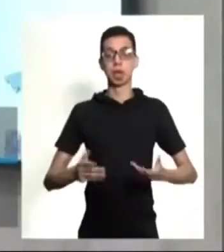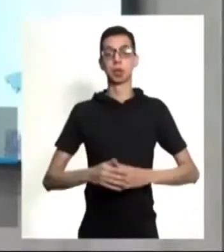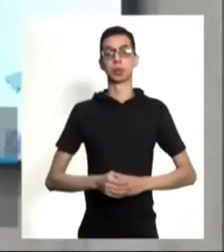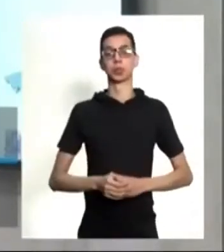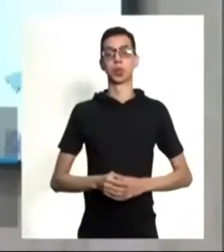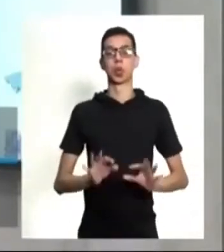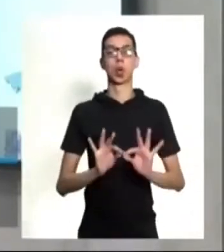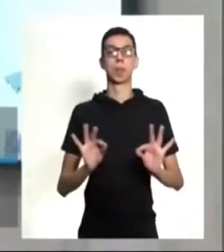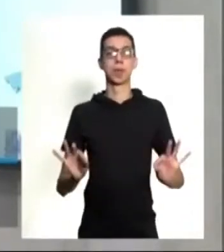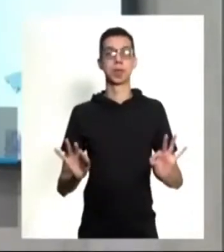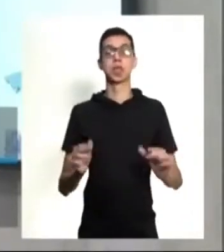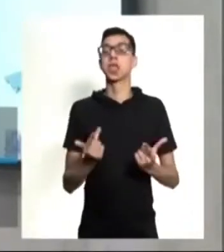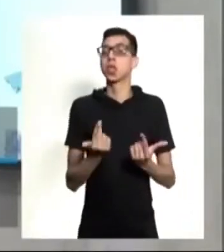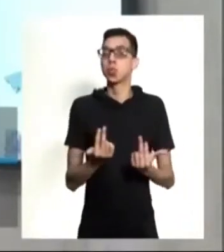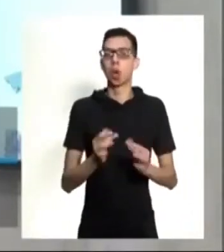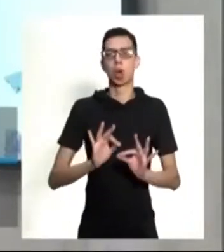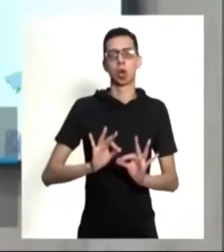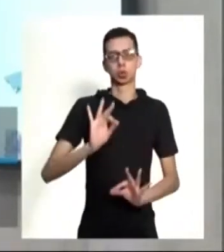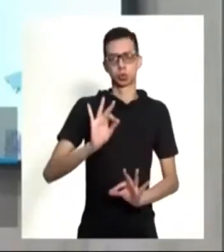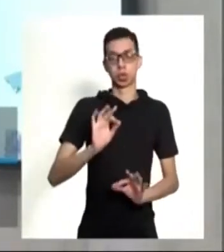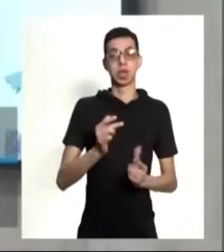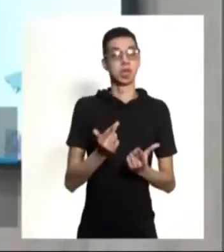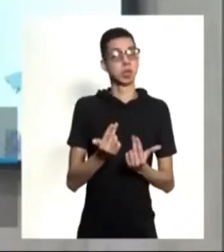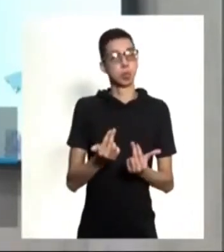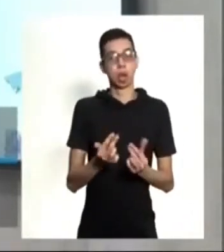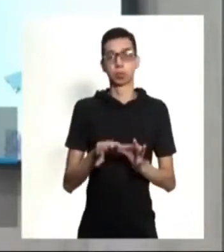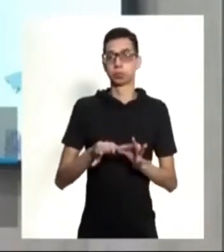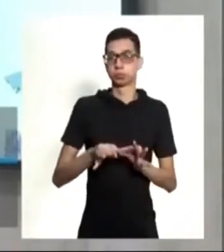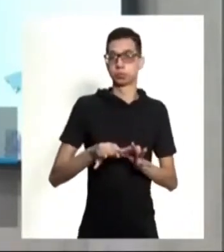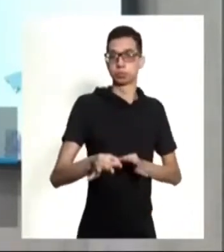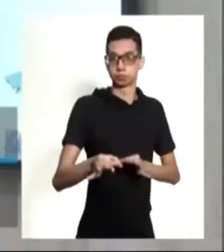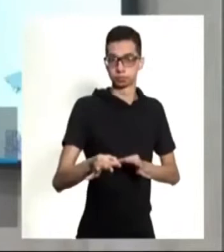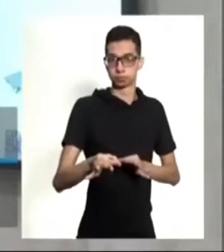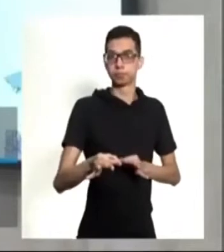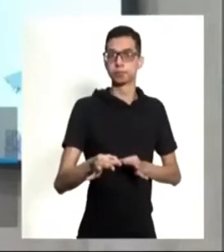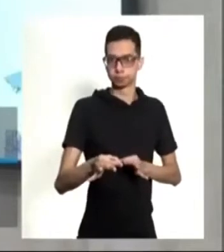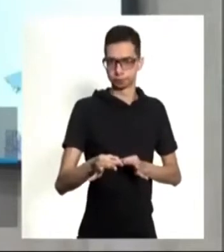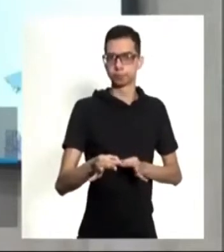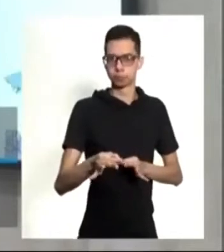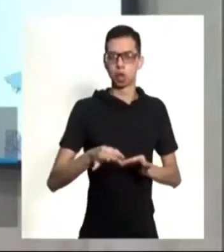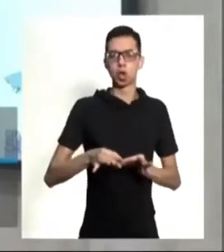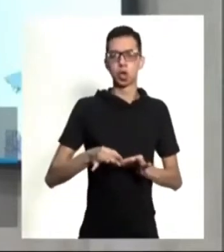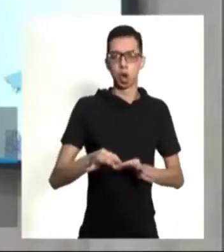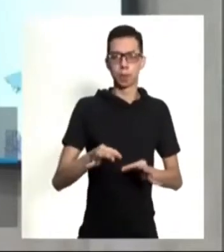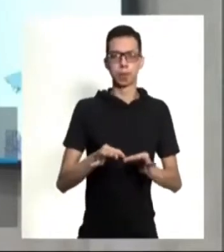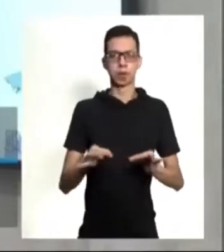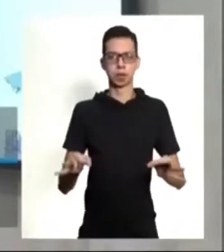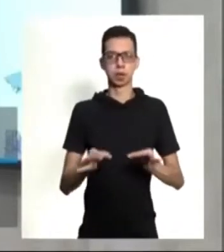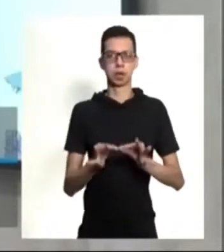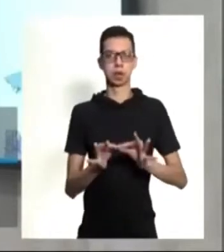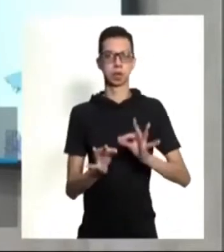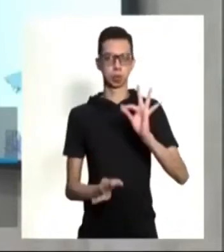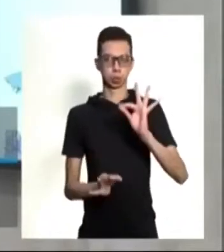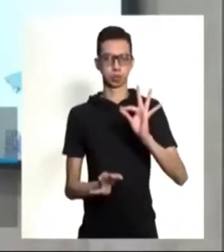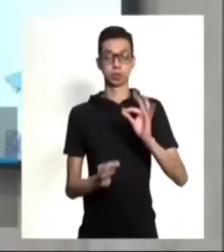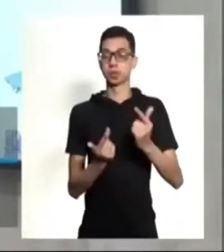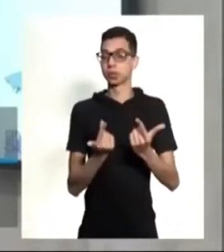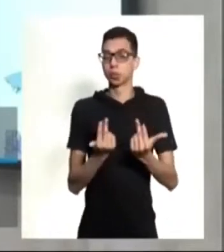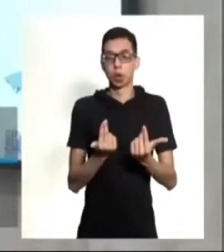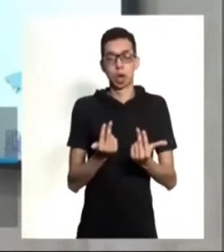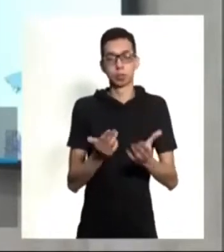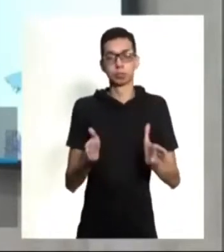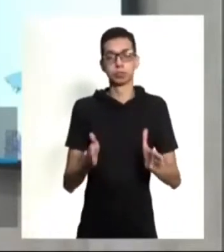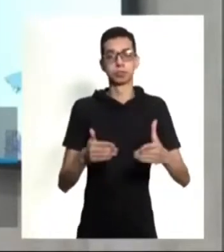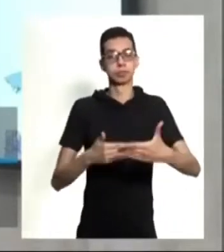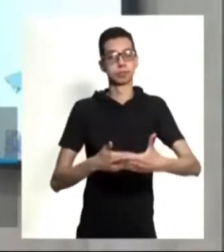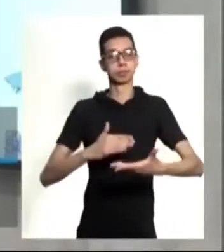que por sua vez vai ser igual à largura dela. O comprimento, a largura e a altura, elas são iguais.